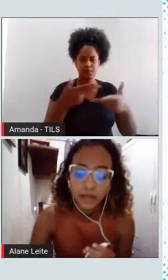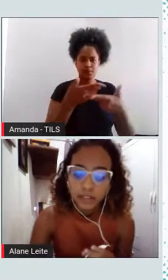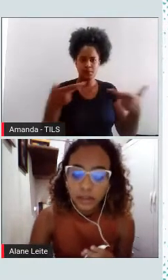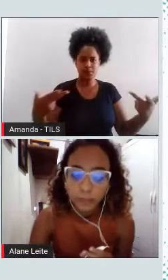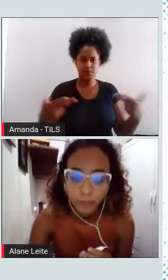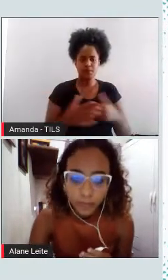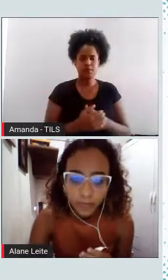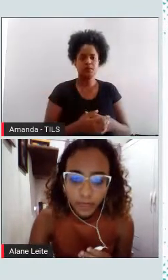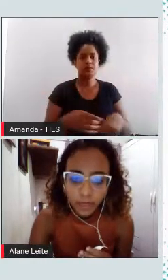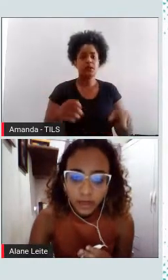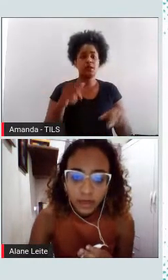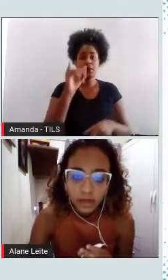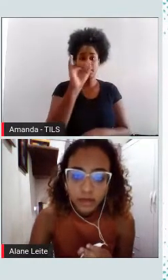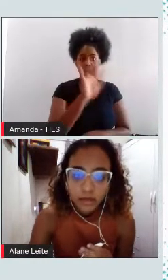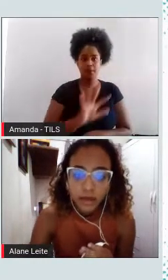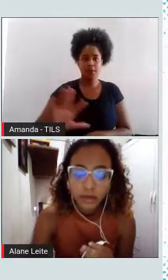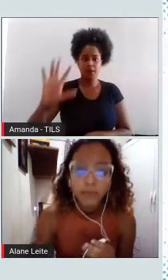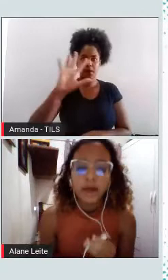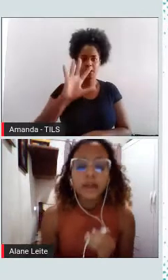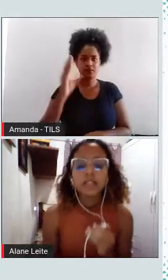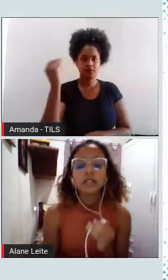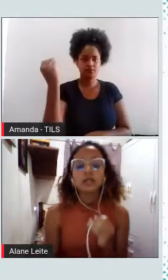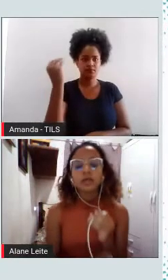uma imagem